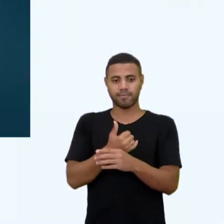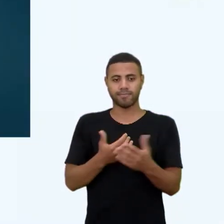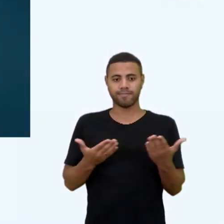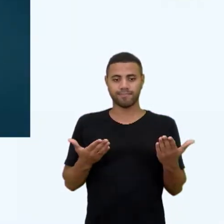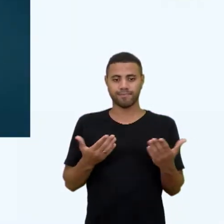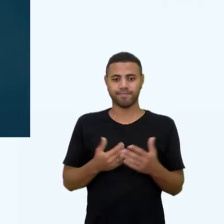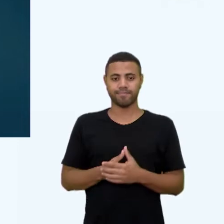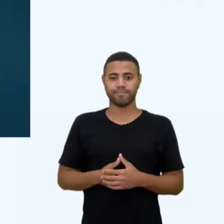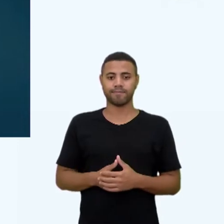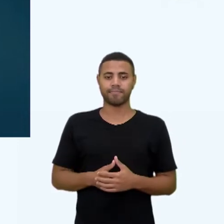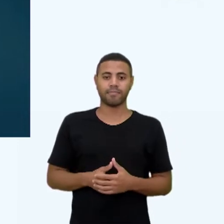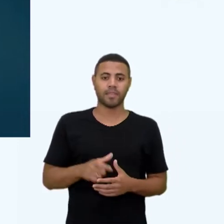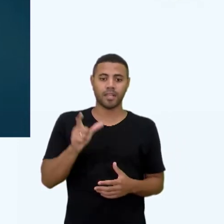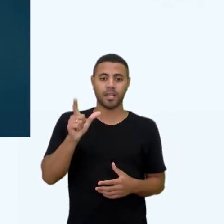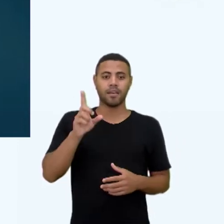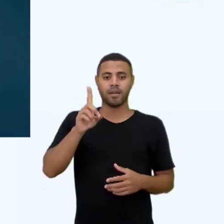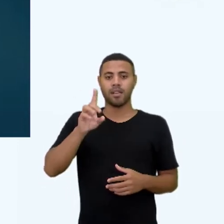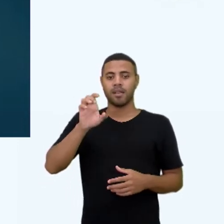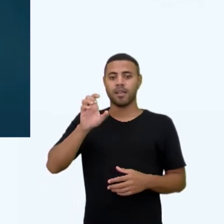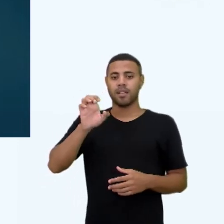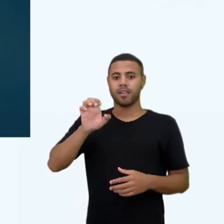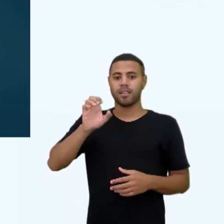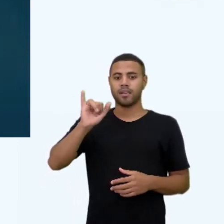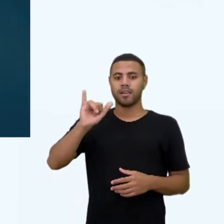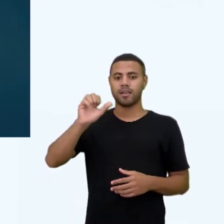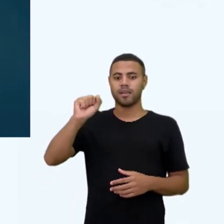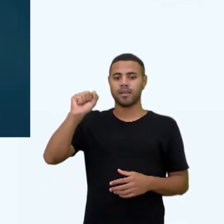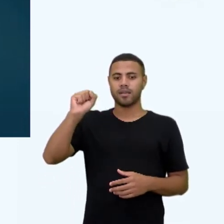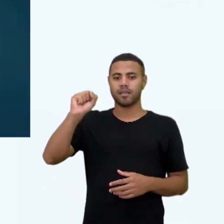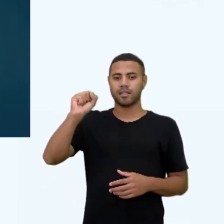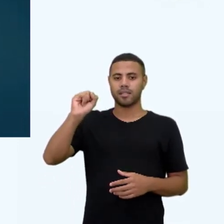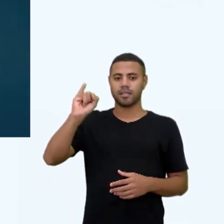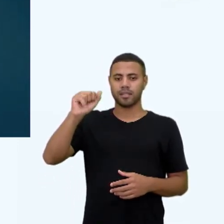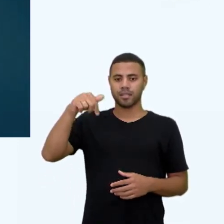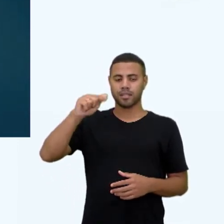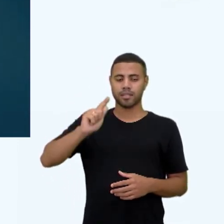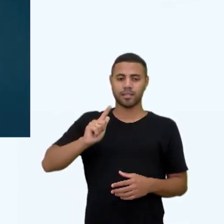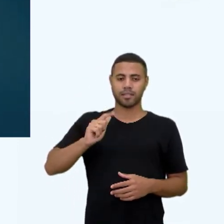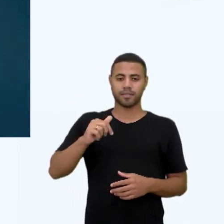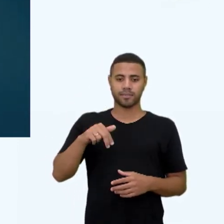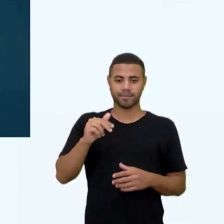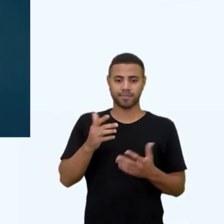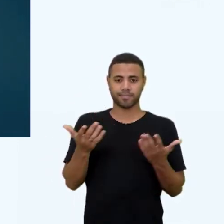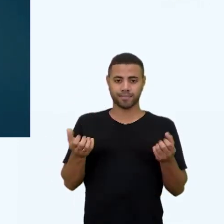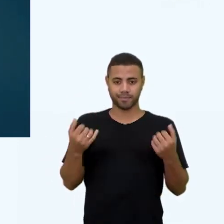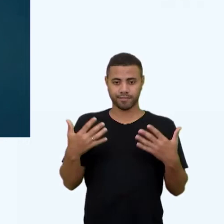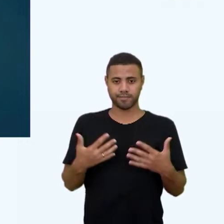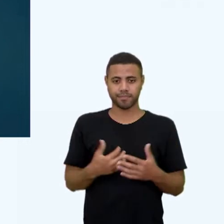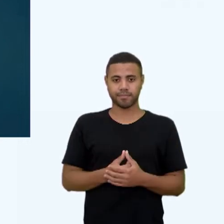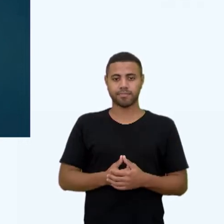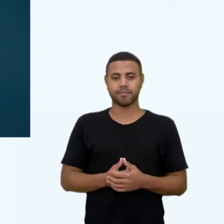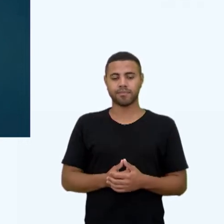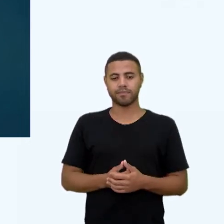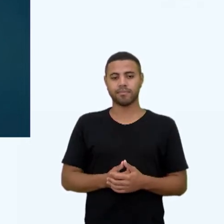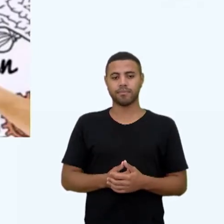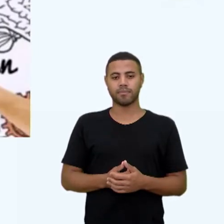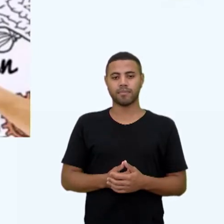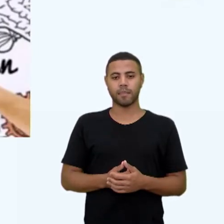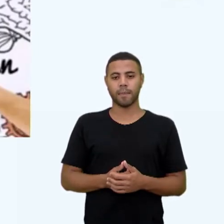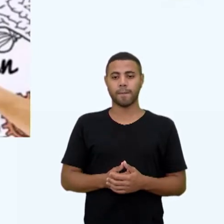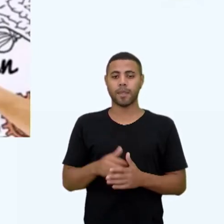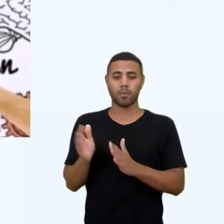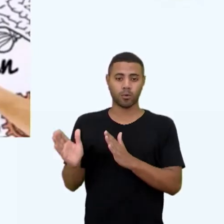A palavra design foi usada depois de um verbo, indicando ação ou processo. Trata-se do processo